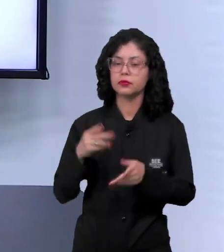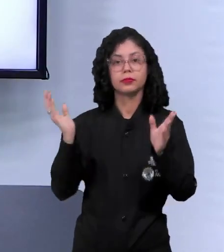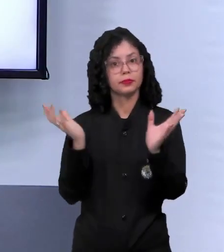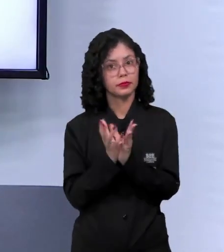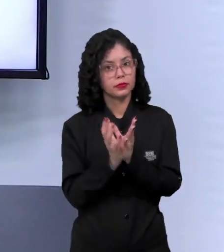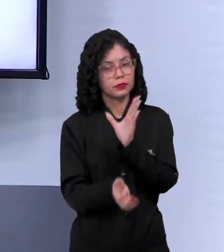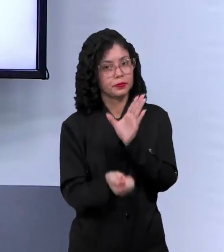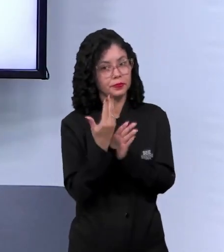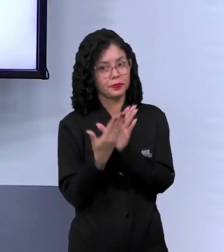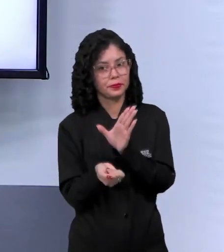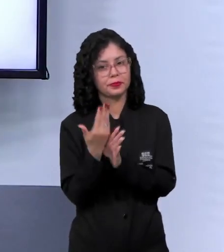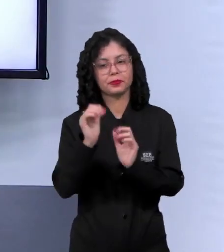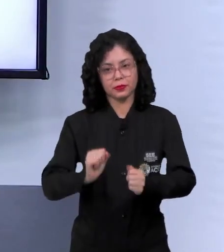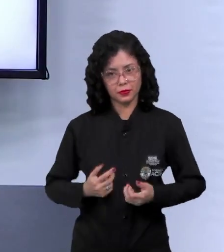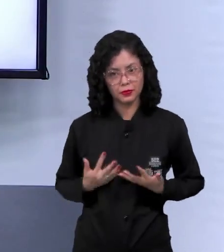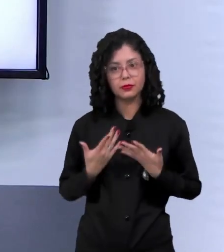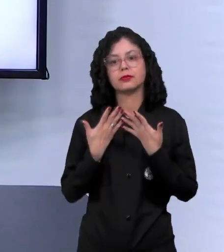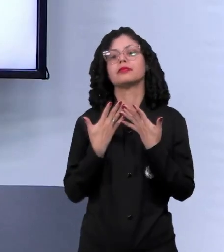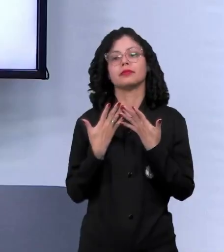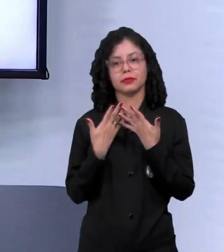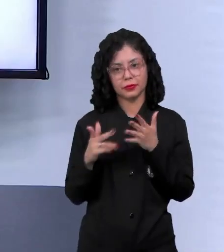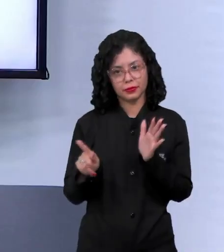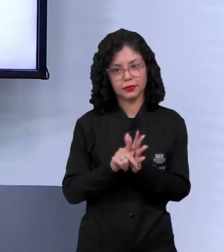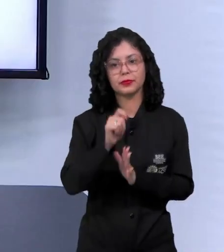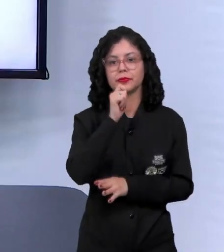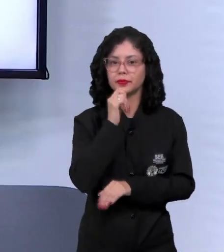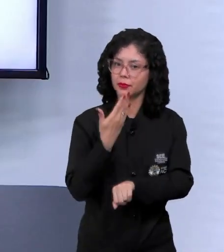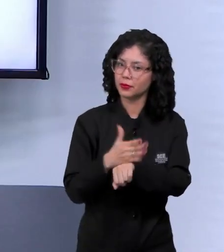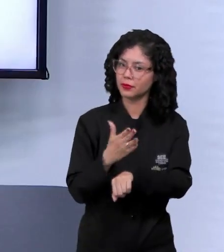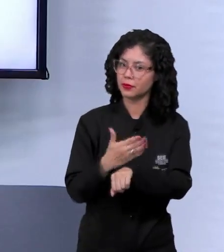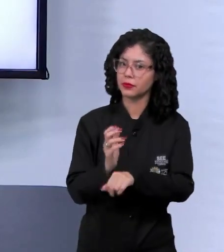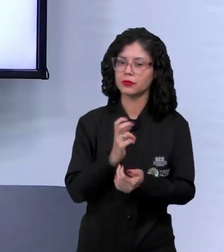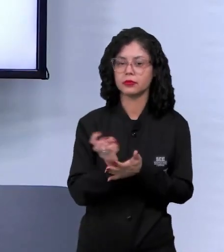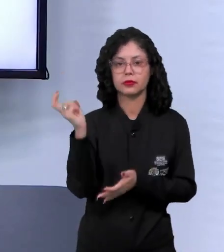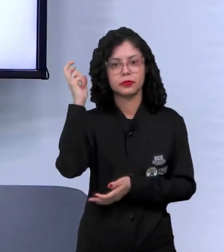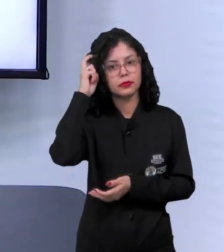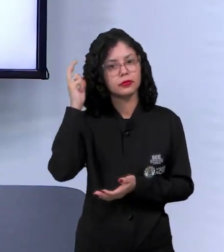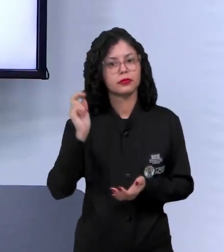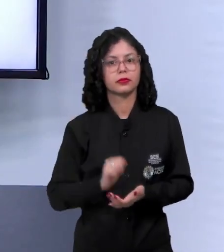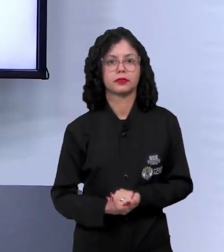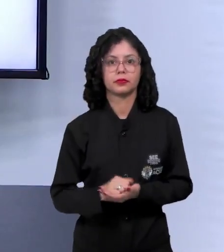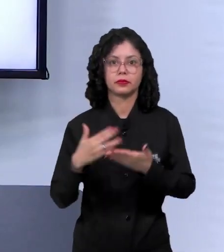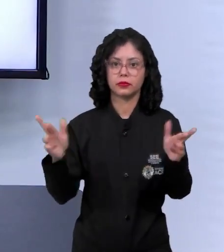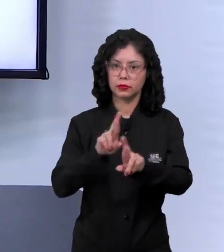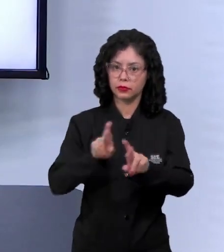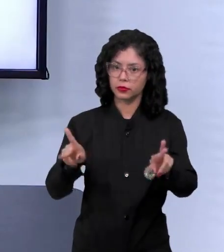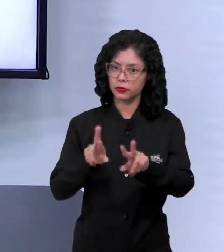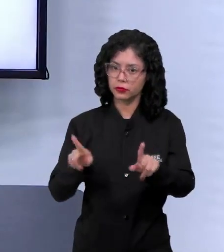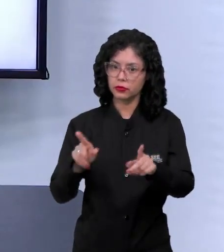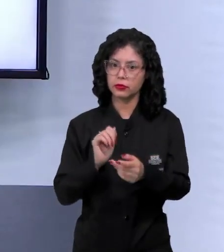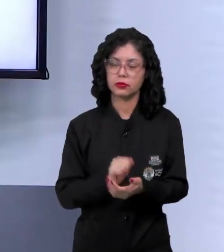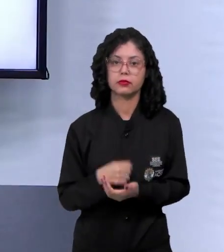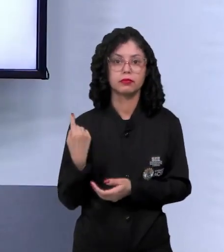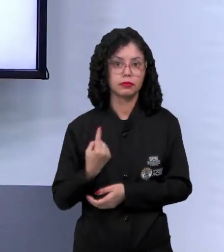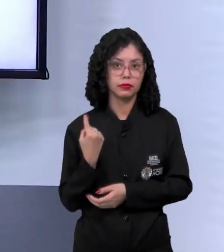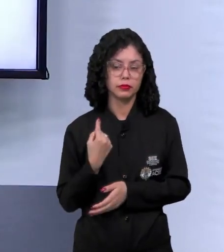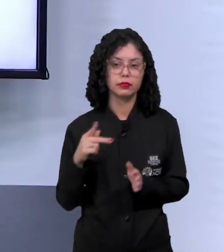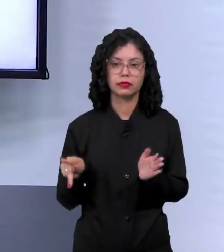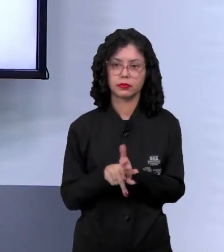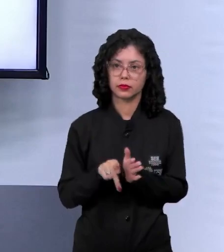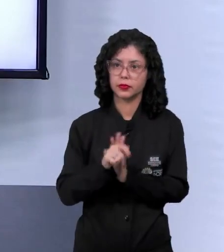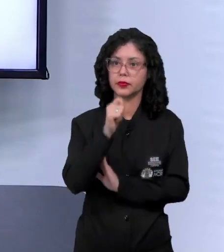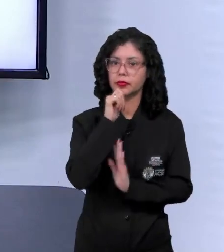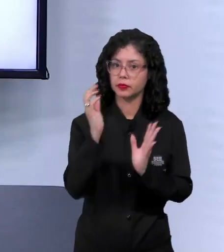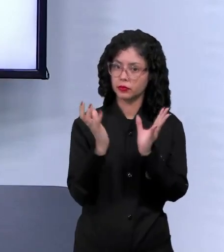que criou essas manifestações, essas práticas culturais. Então, essa é a diferença entre o individual e